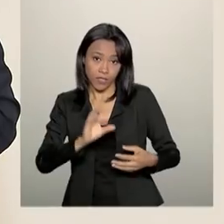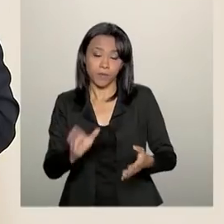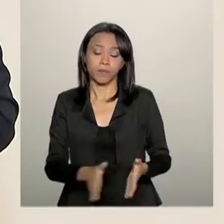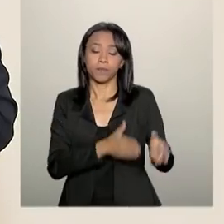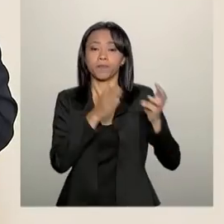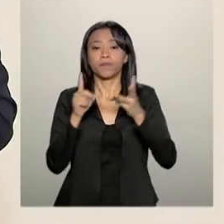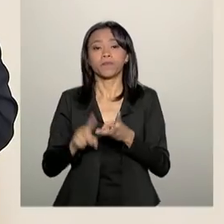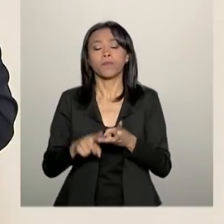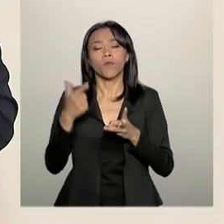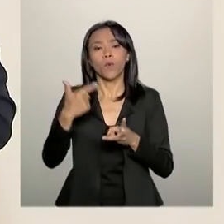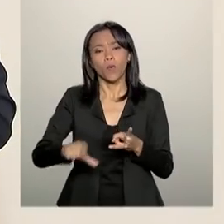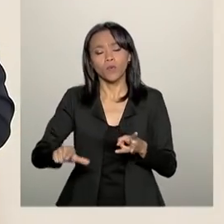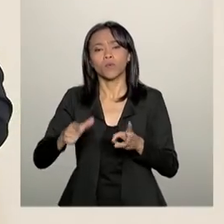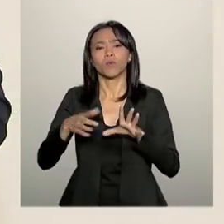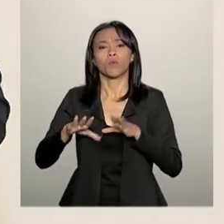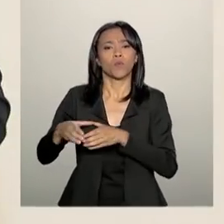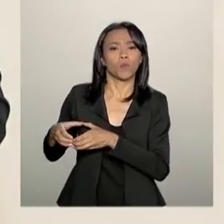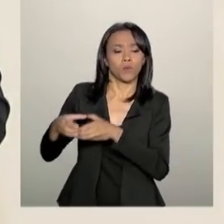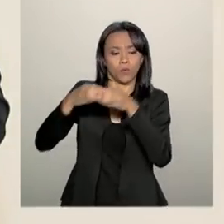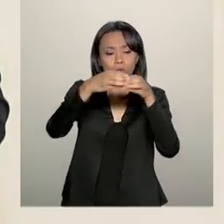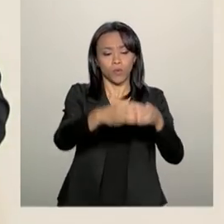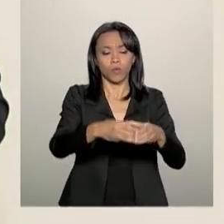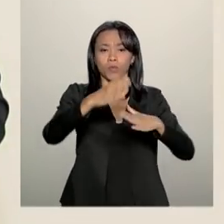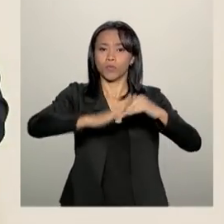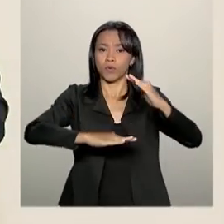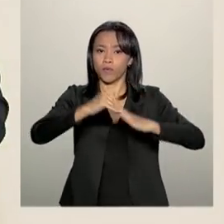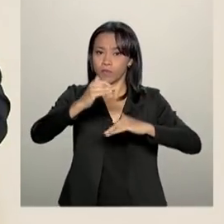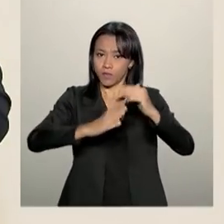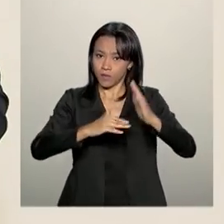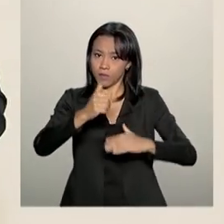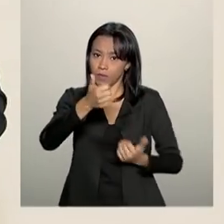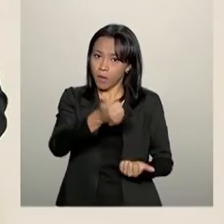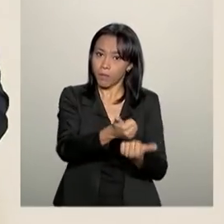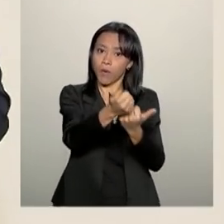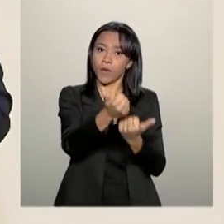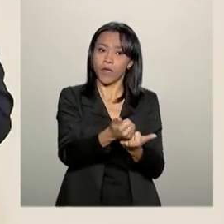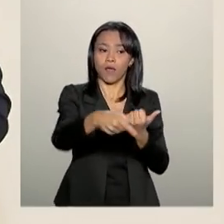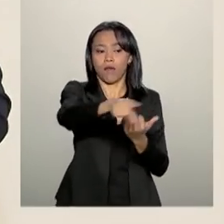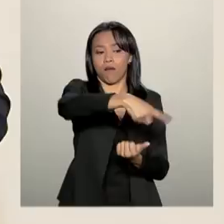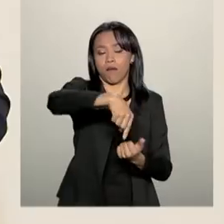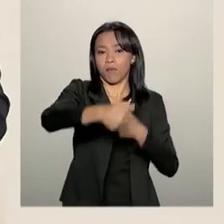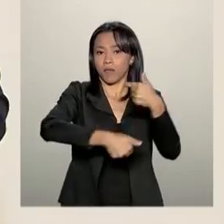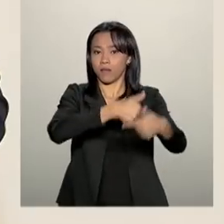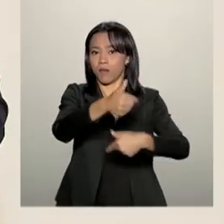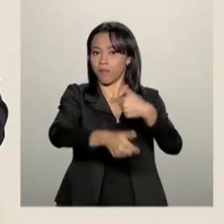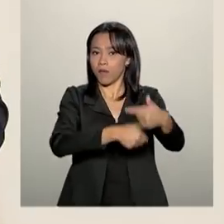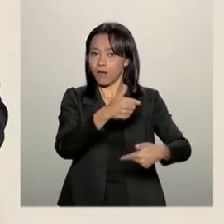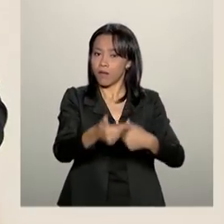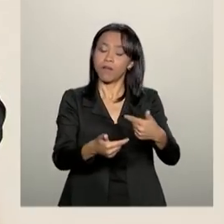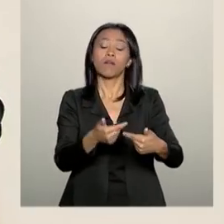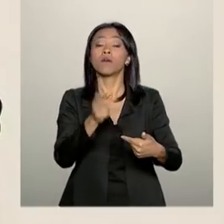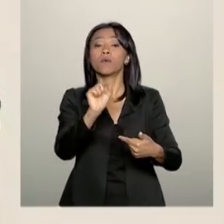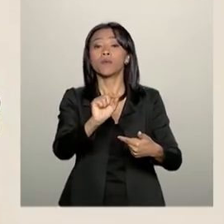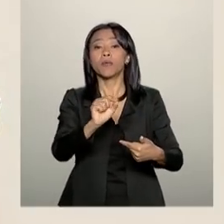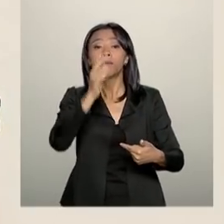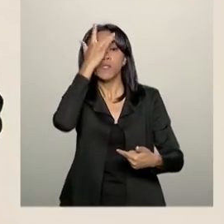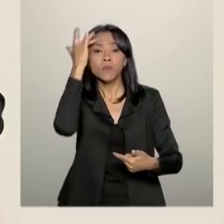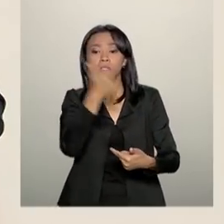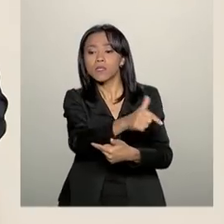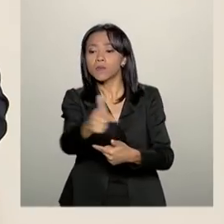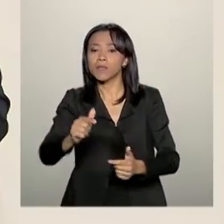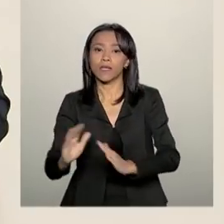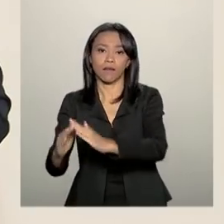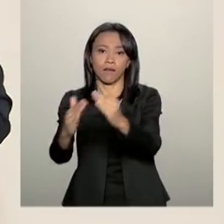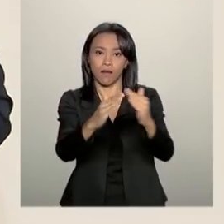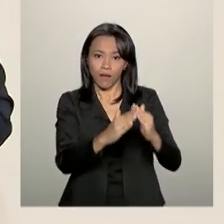Fornecimento de equipe para apoiar profissionais em Brumadinho que trabalham abrigando pessoas desalojadas